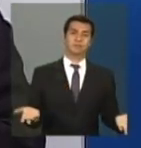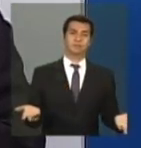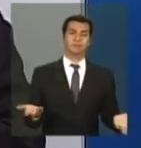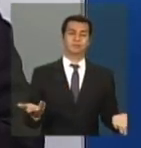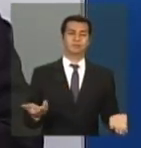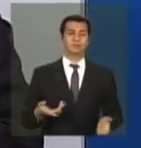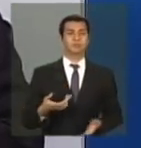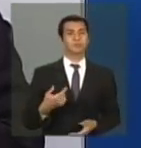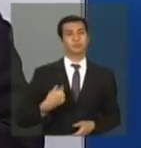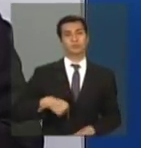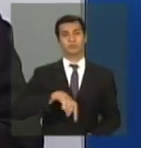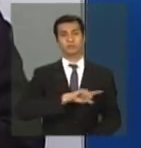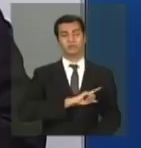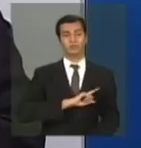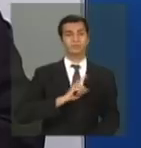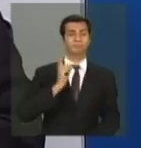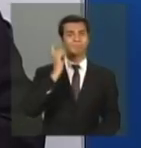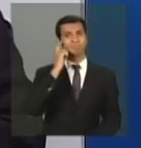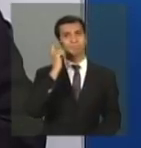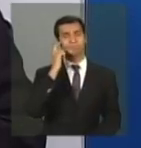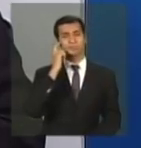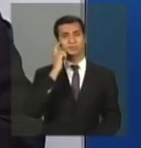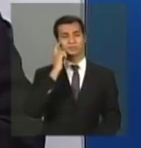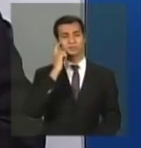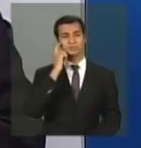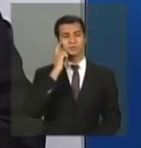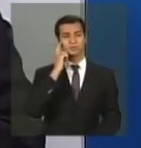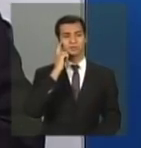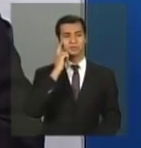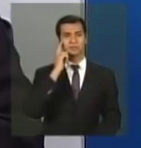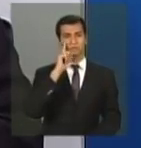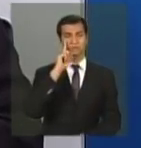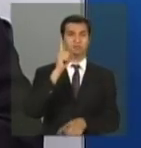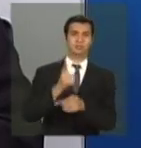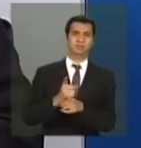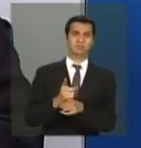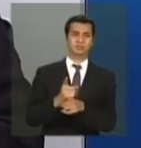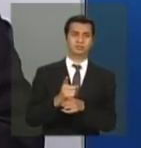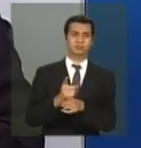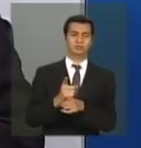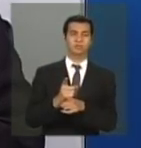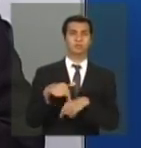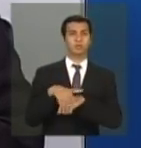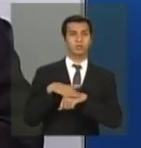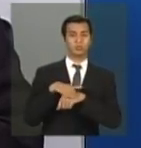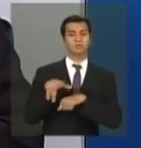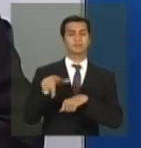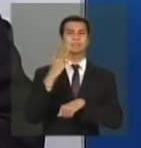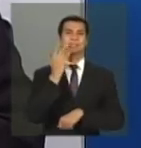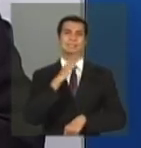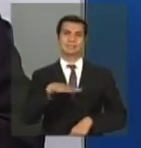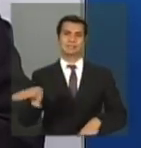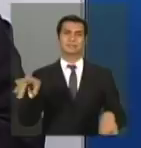só da gente poder localizar e poder conversar com a criança e com a